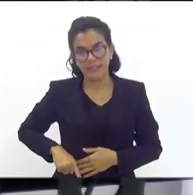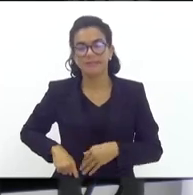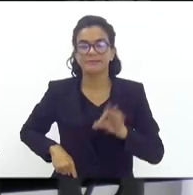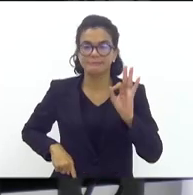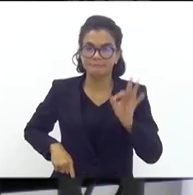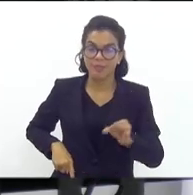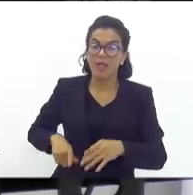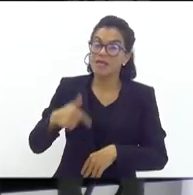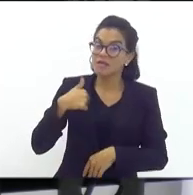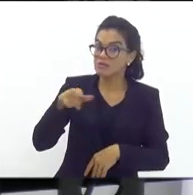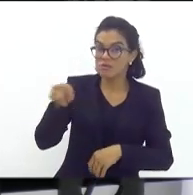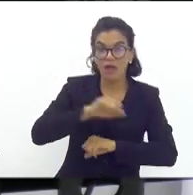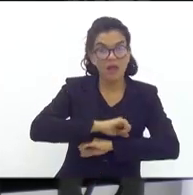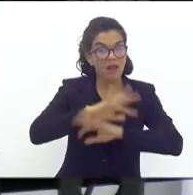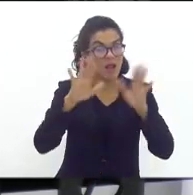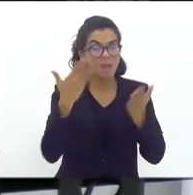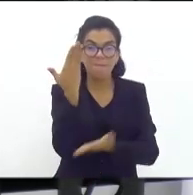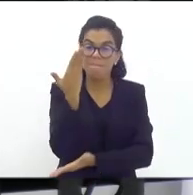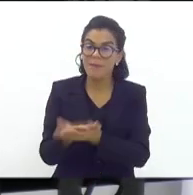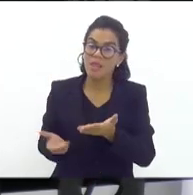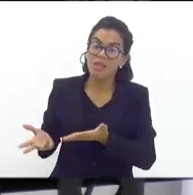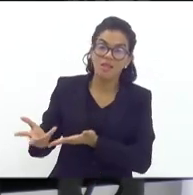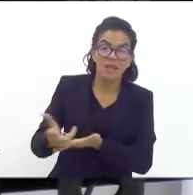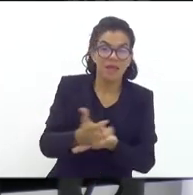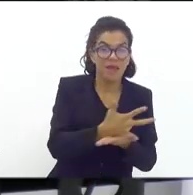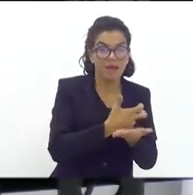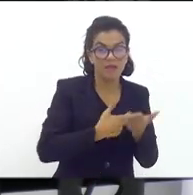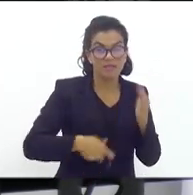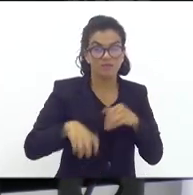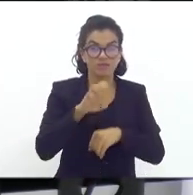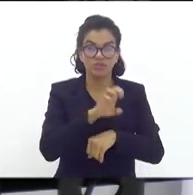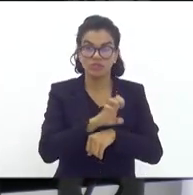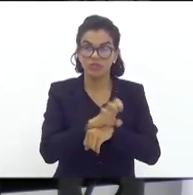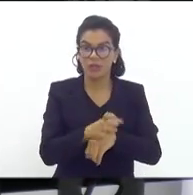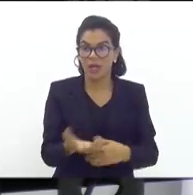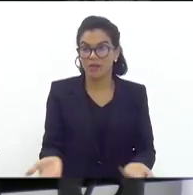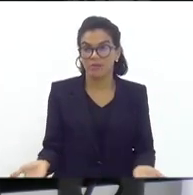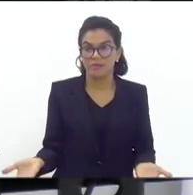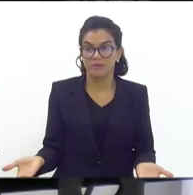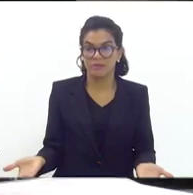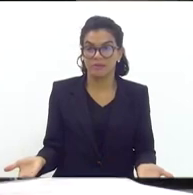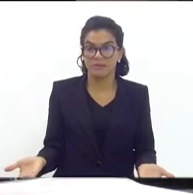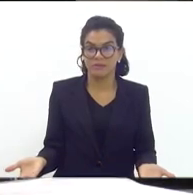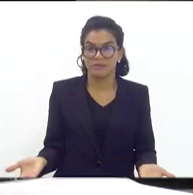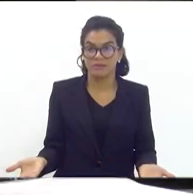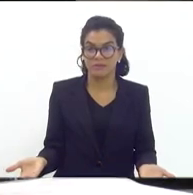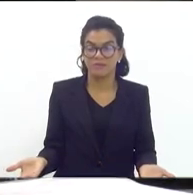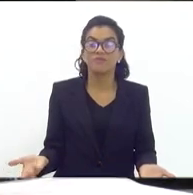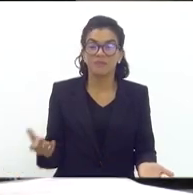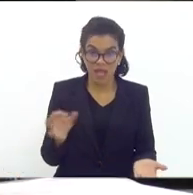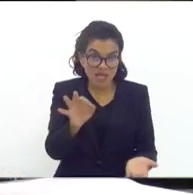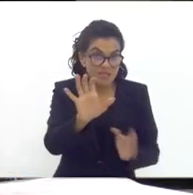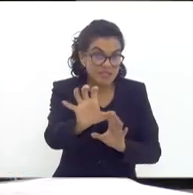isso é caso Claro de perder arrecadação pro estado potencial perda de arrecadação pro estado